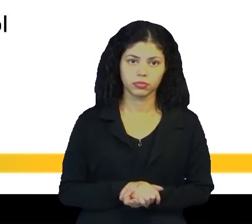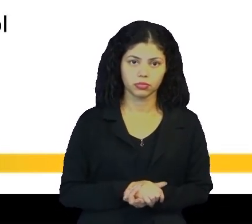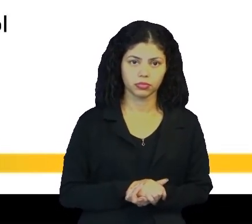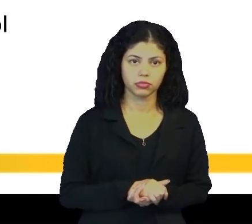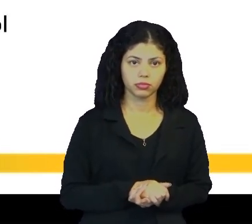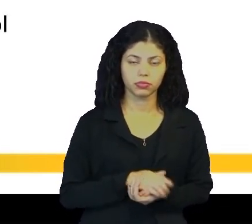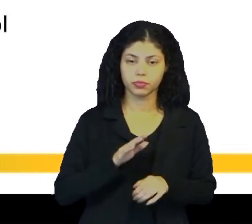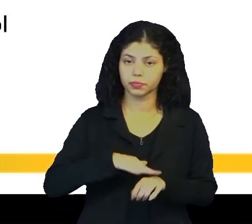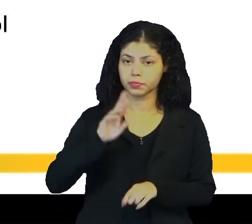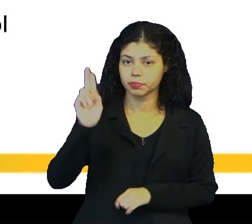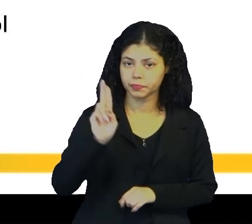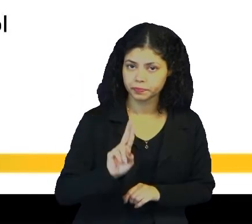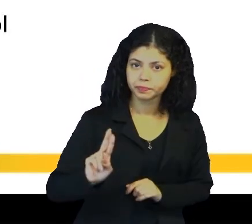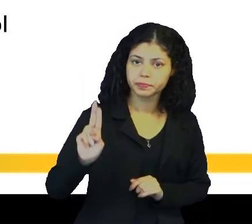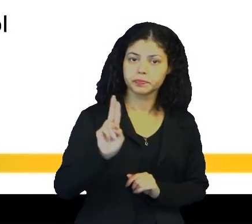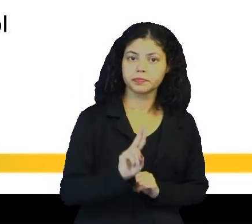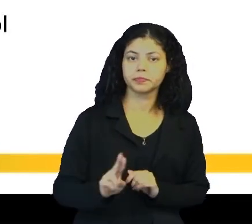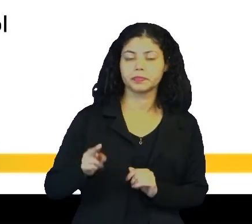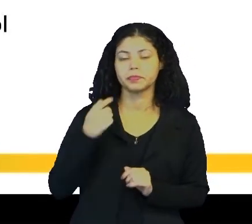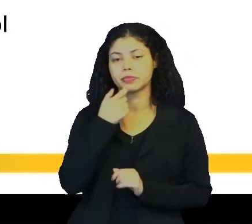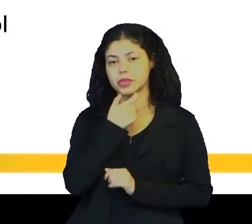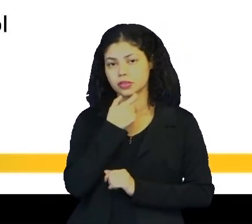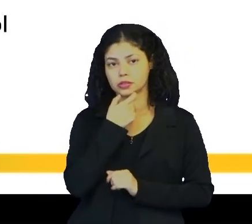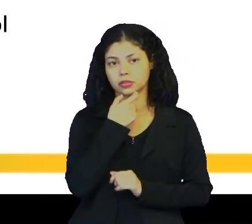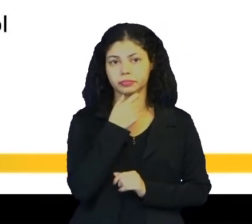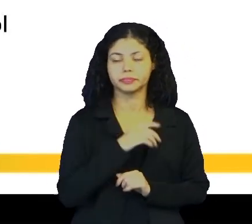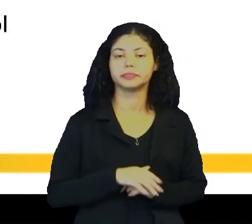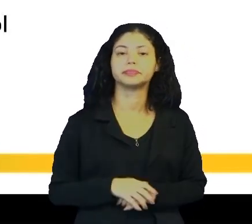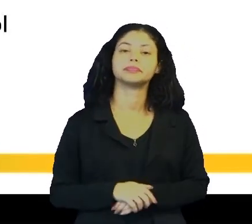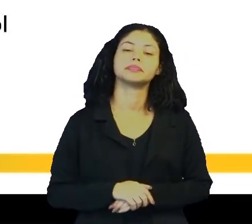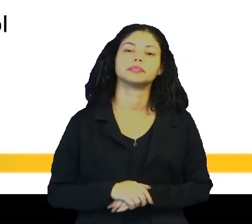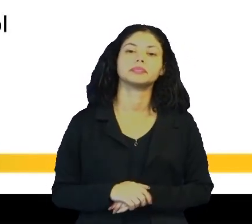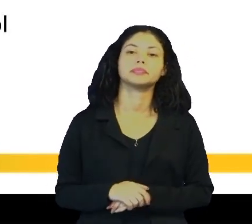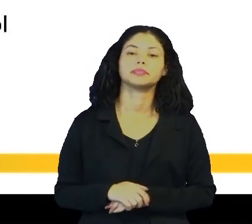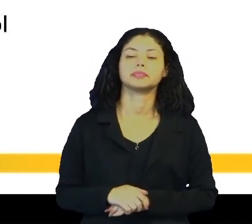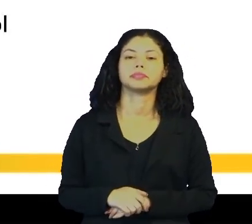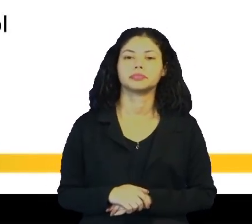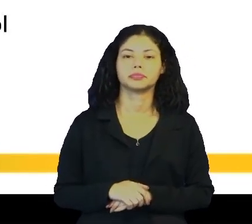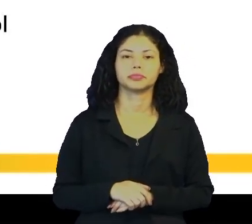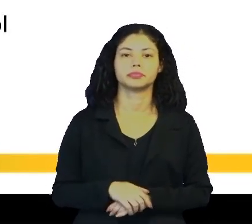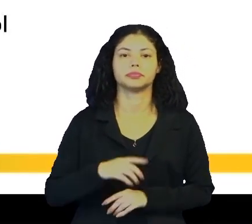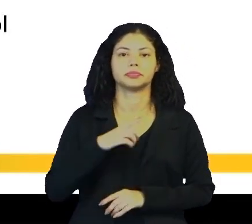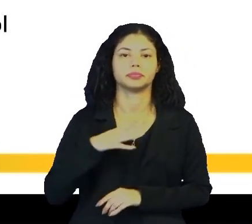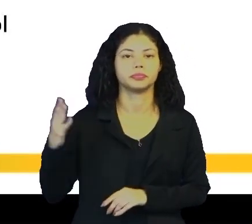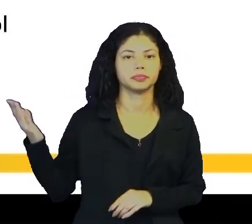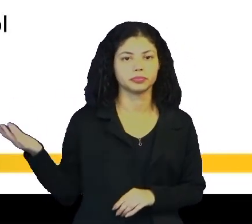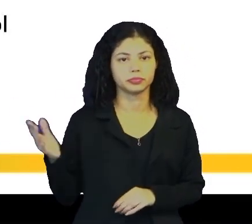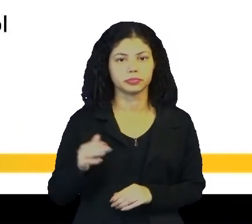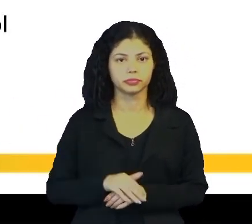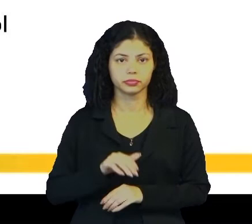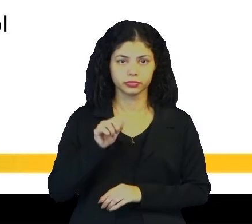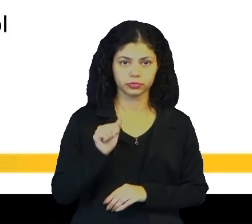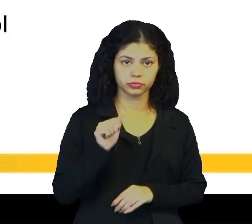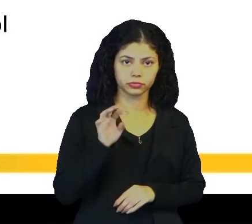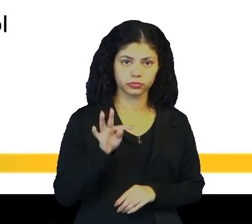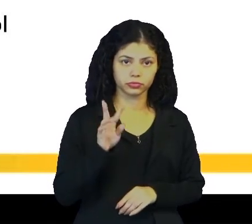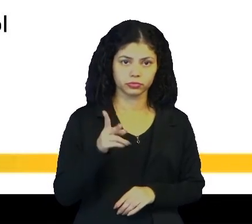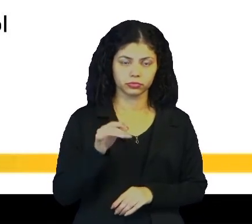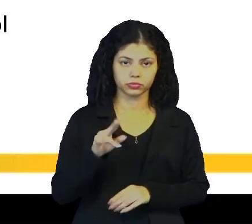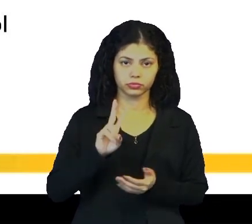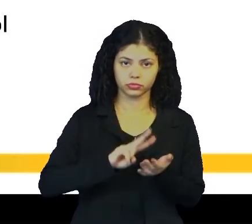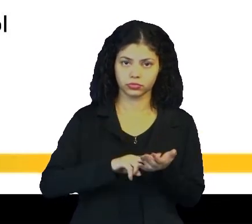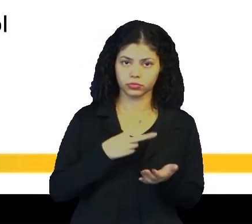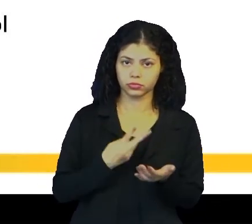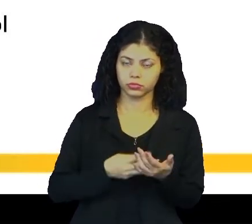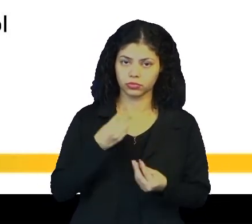As mais usadas em língua inglesa, quais as conjunções mais utilizadas? Nós temos ali o although,